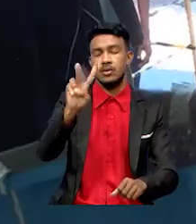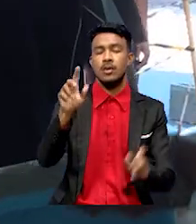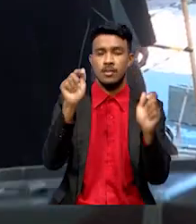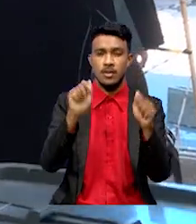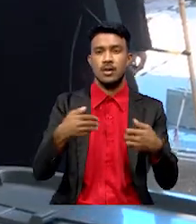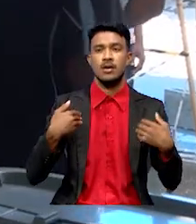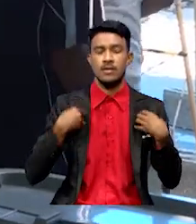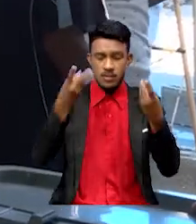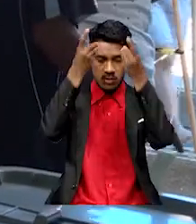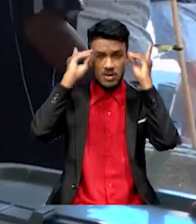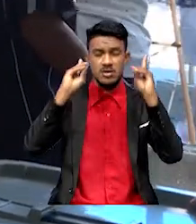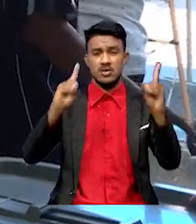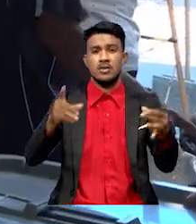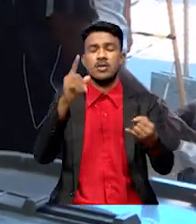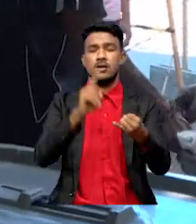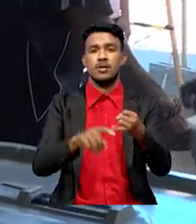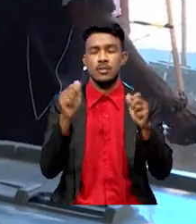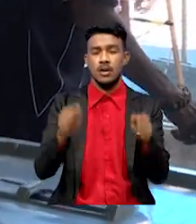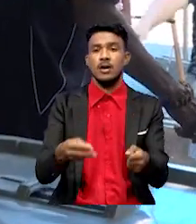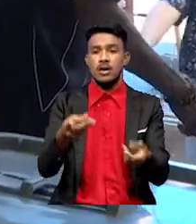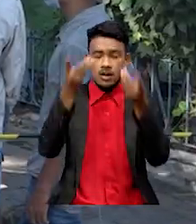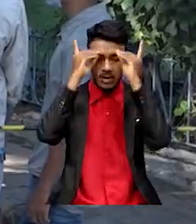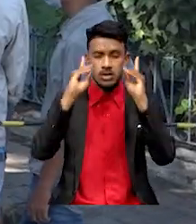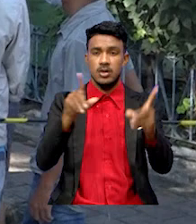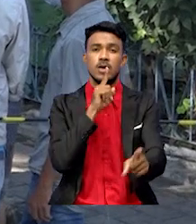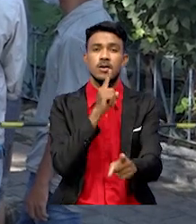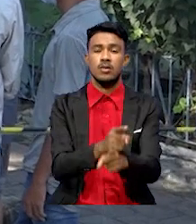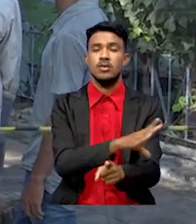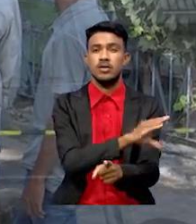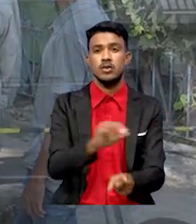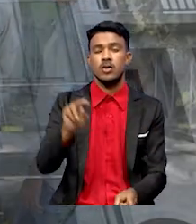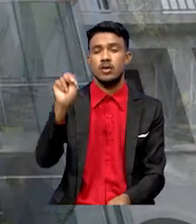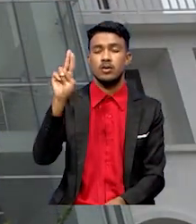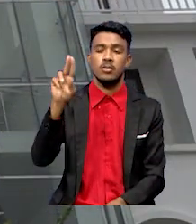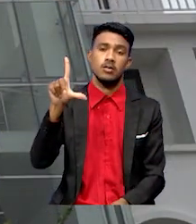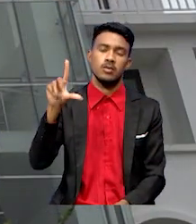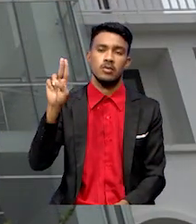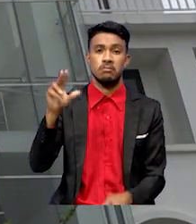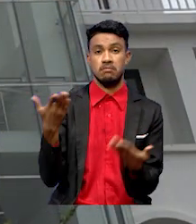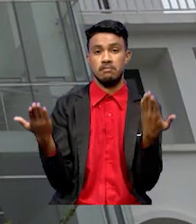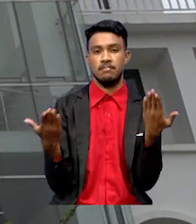IHA decisão final, Rodi decide katak los duni nulo kalae.